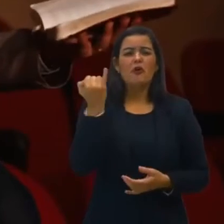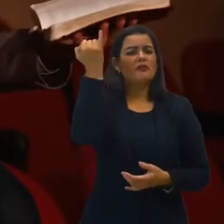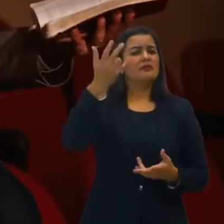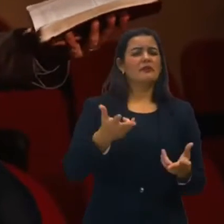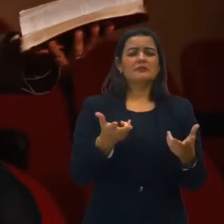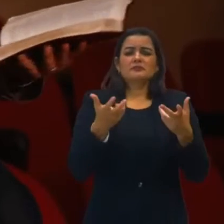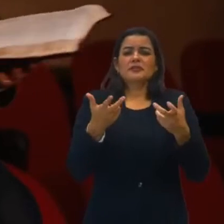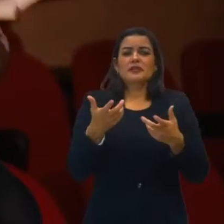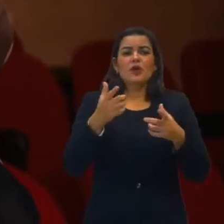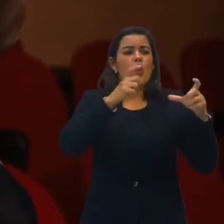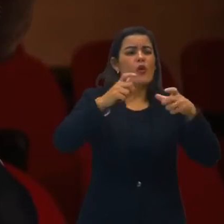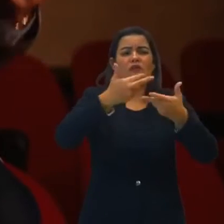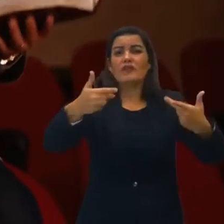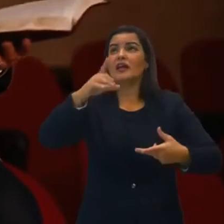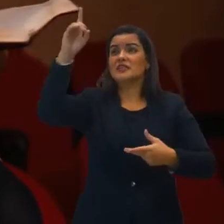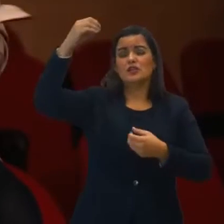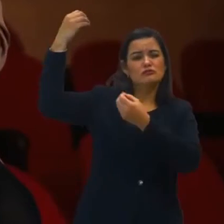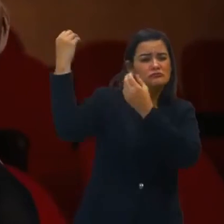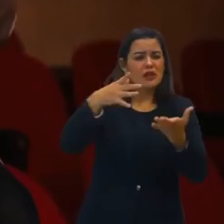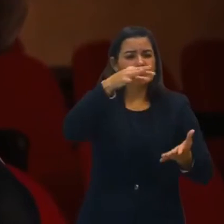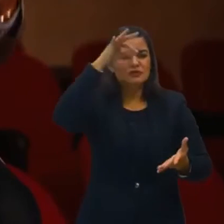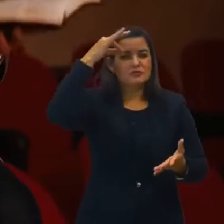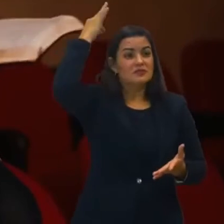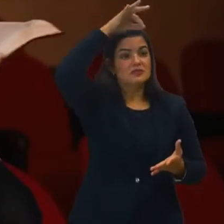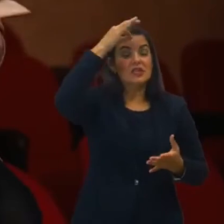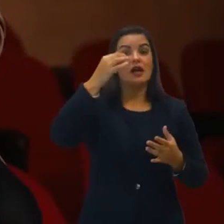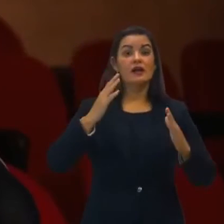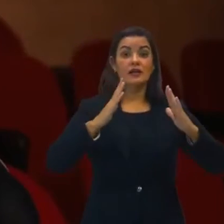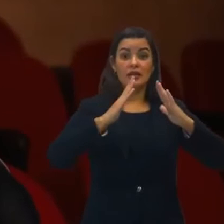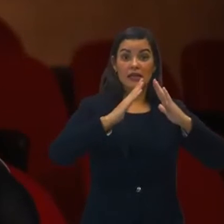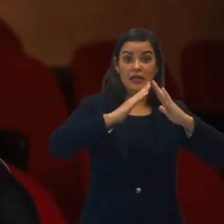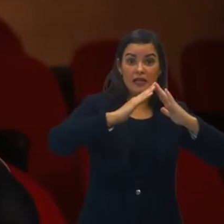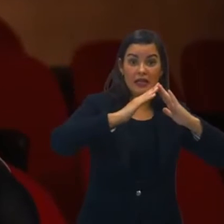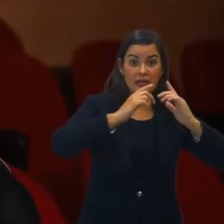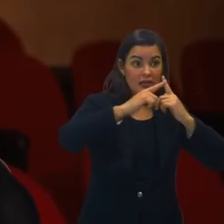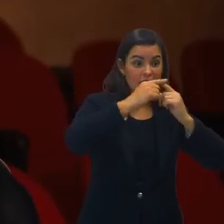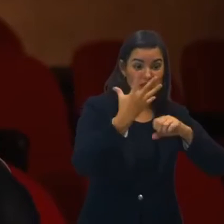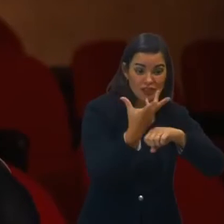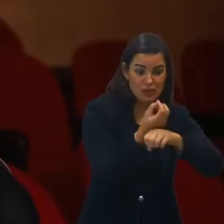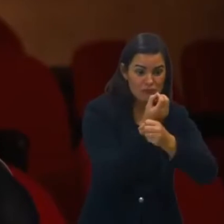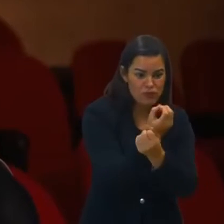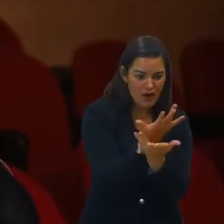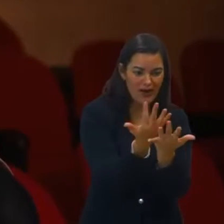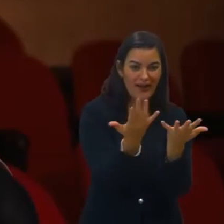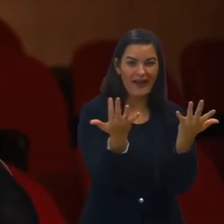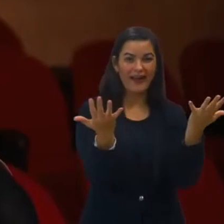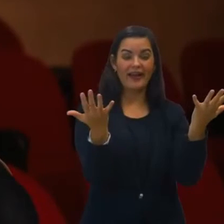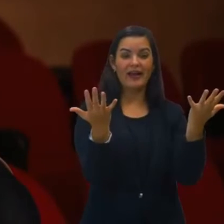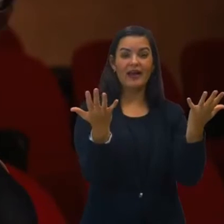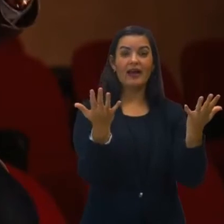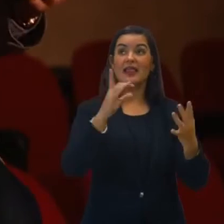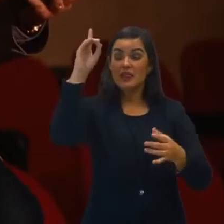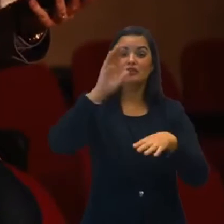derramou o seu Espírito Santo, as igrejas floresceram, as igrejas cresceram, e Deus fez muitas vezes, num único dia, mais